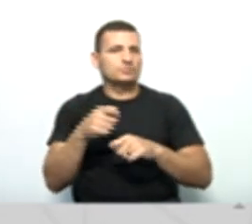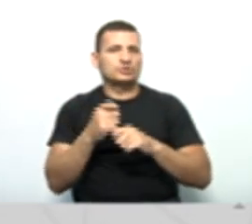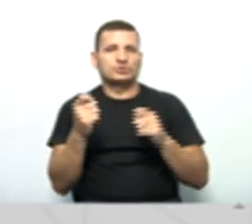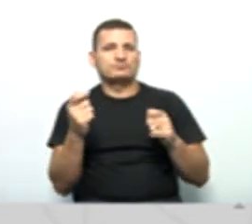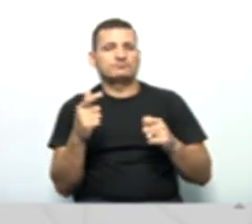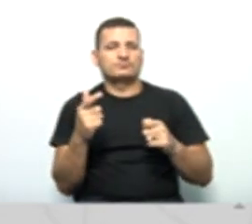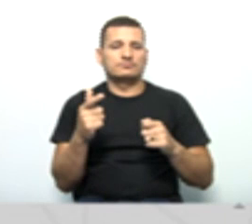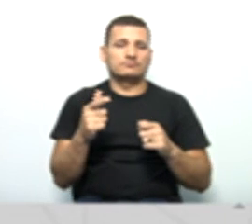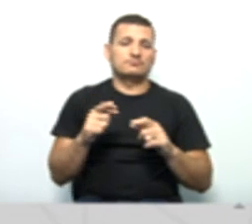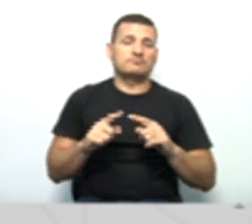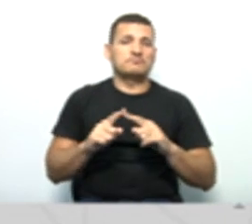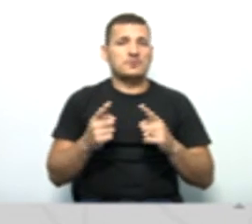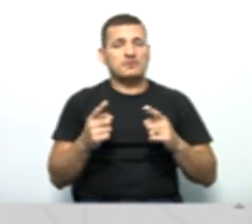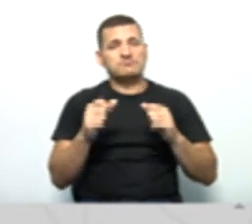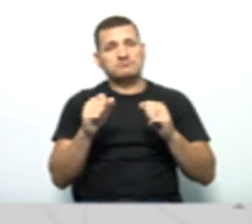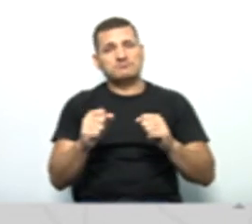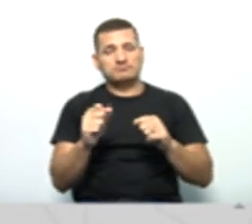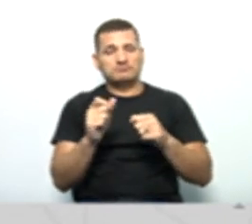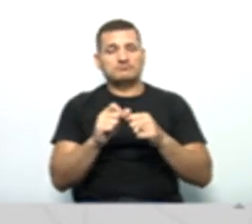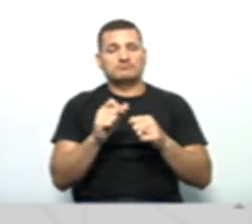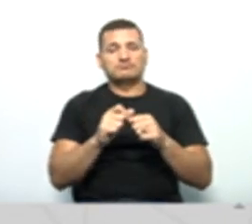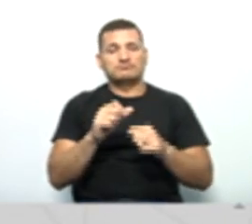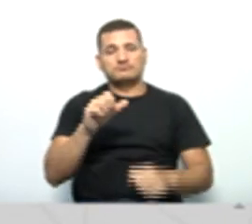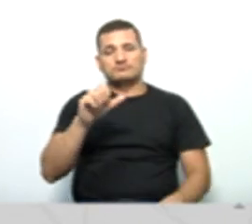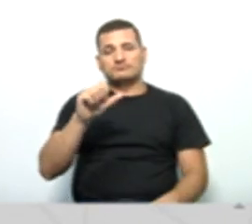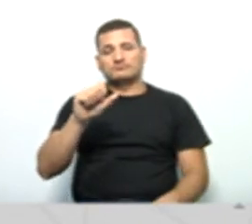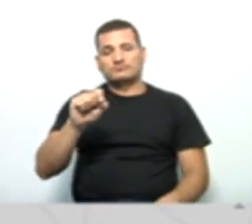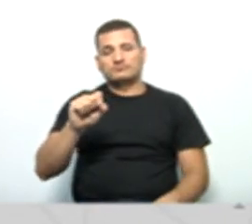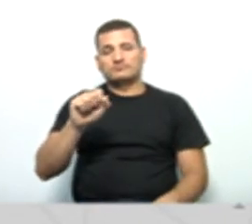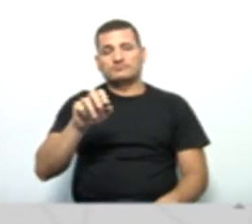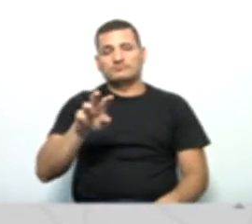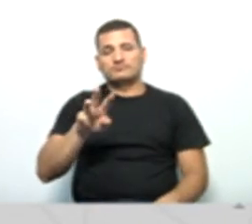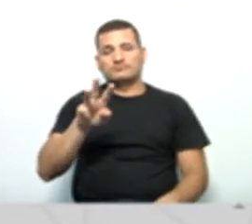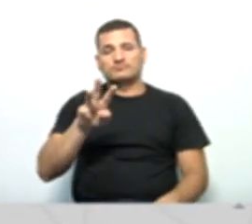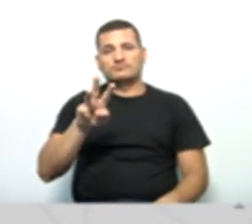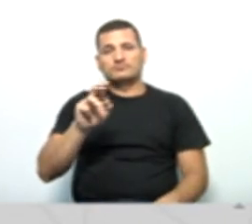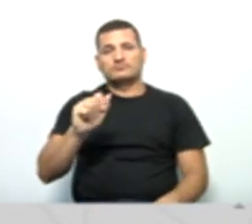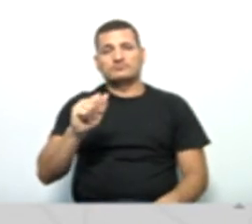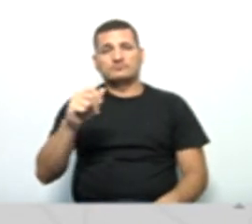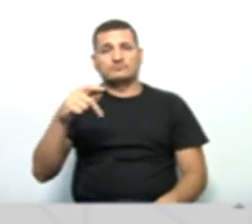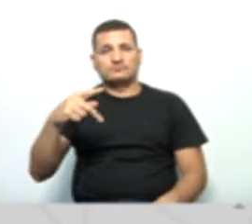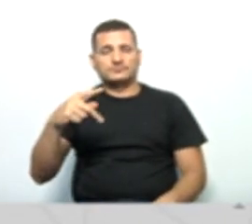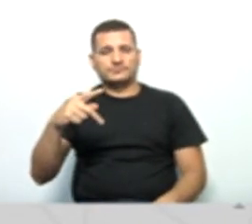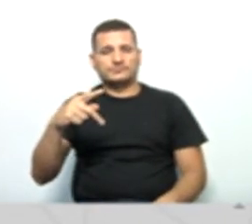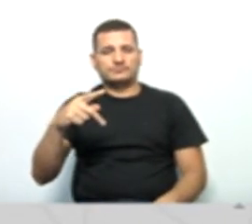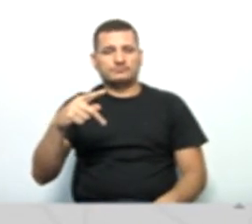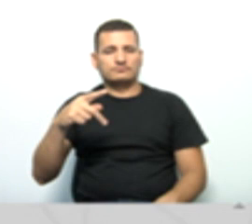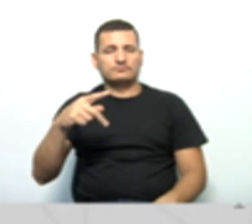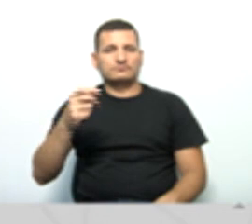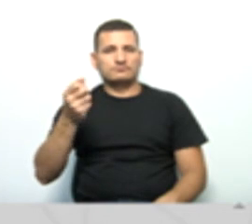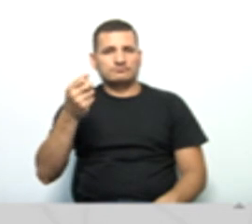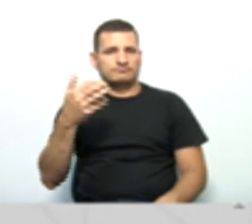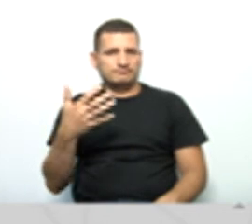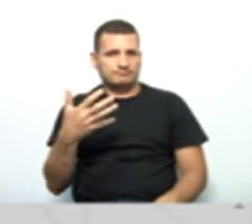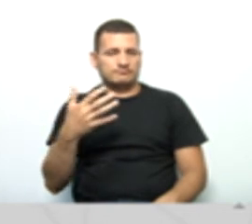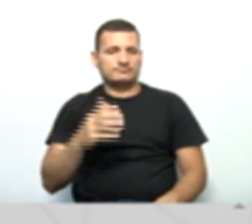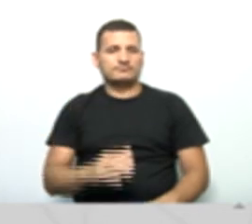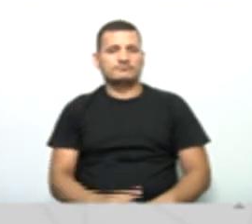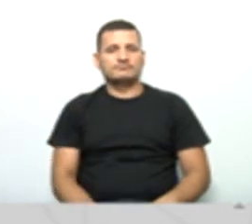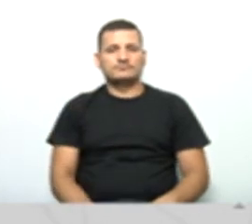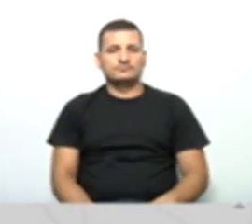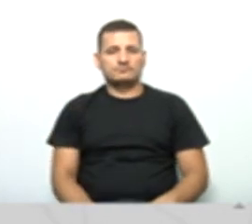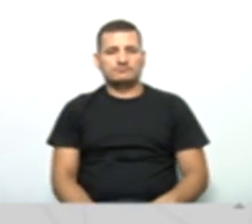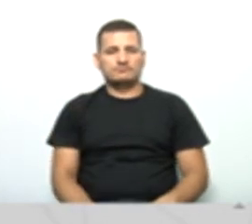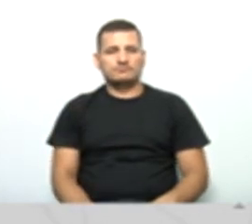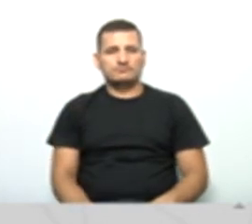esse joguinho do swap. Essa operação é comumente conhecida como swap. Vou explicar aqui para vocês. Trouxe um exemplinho aqui